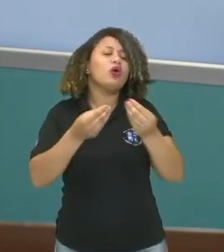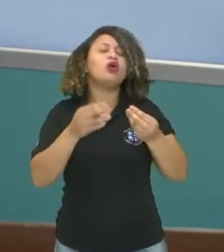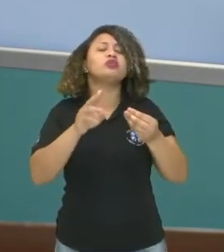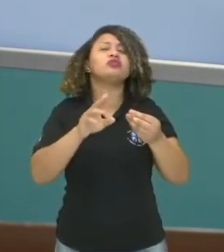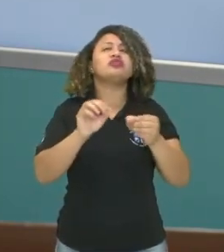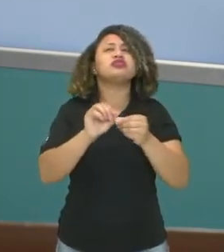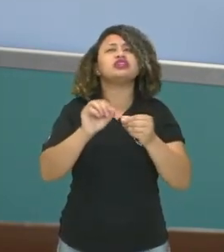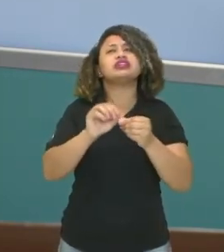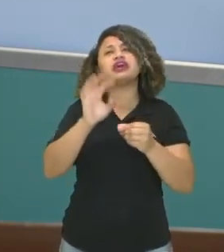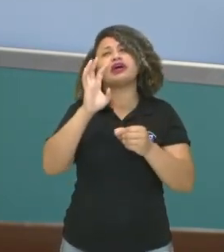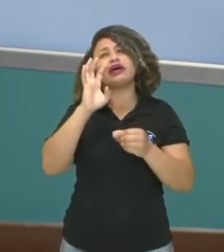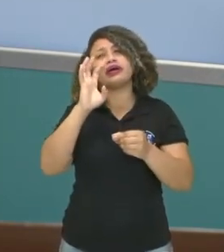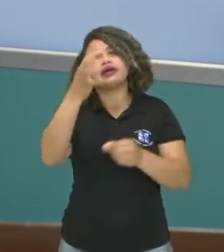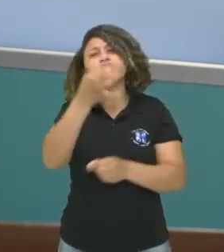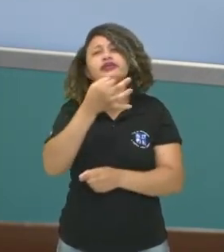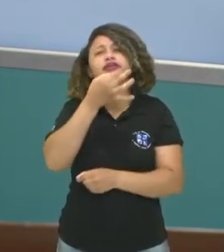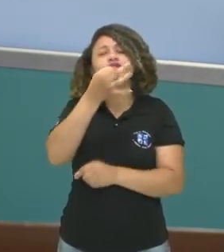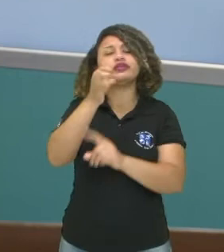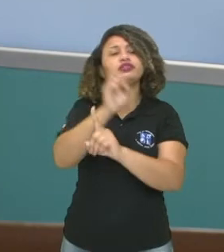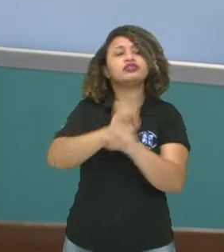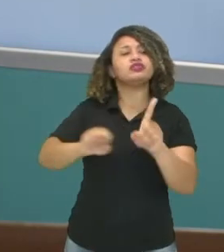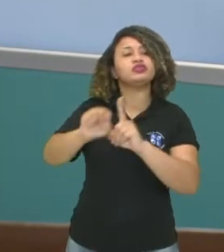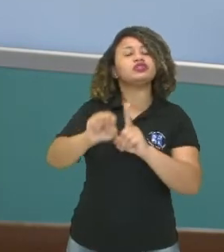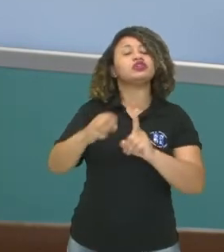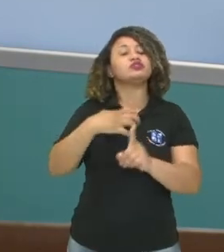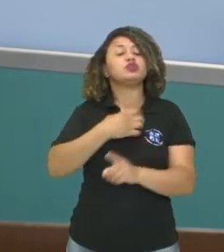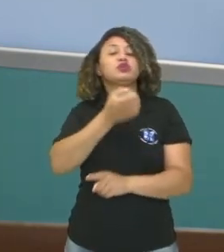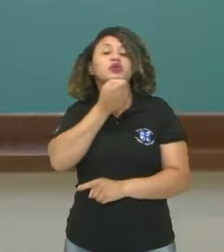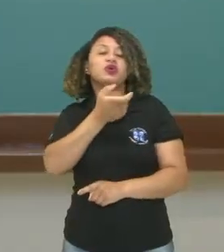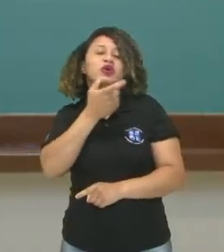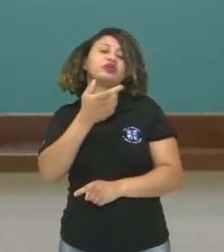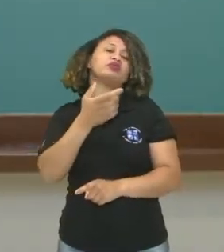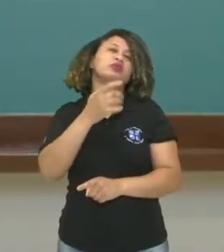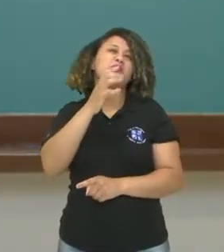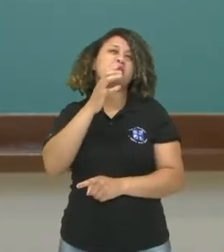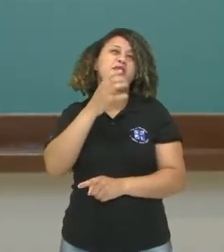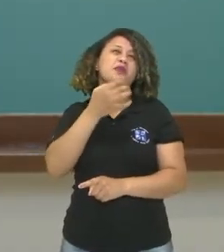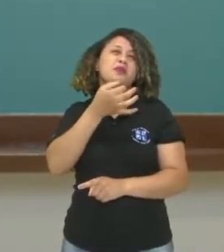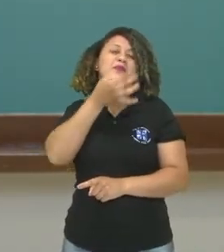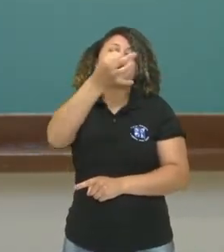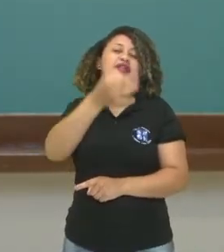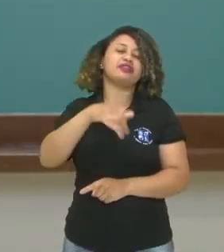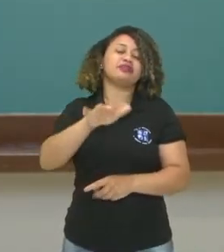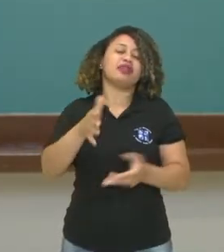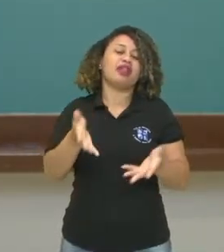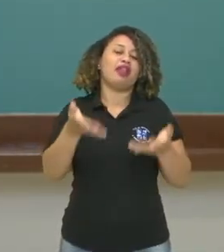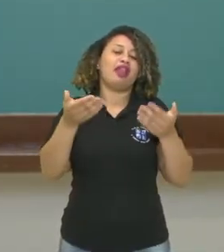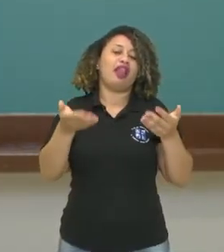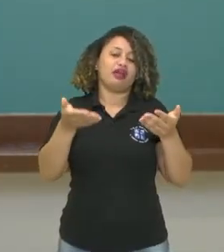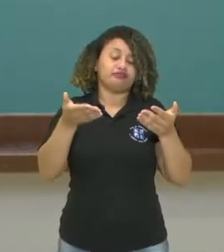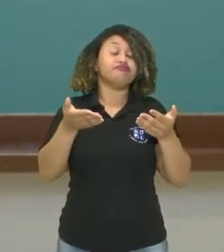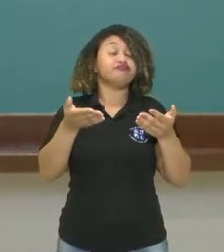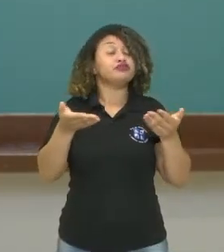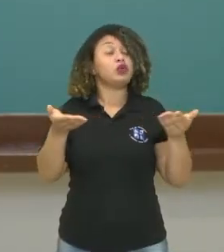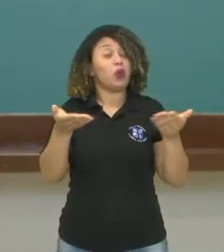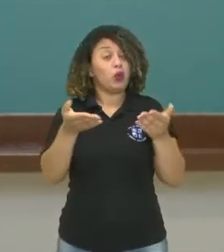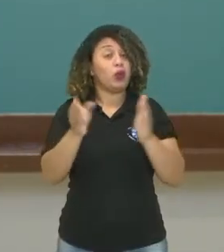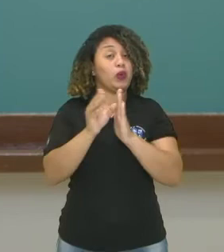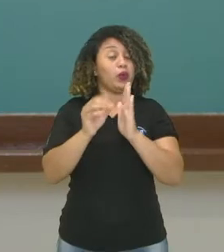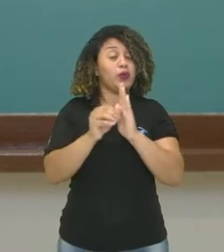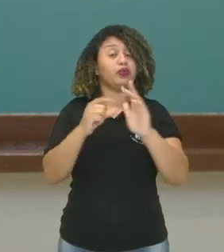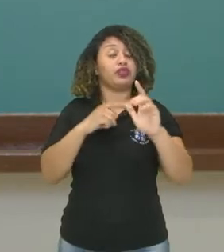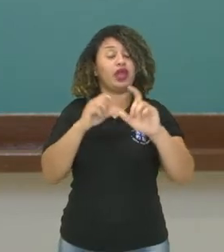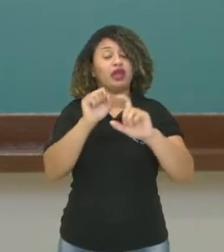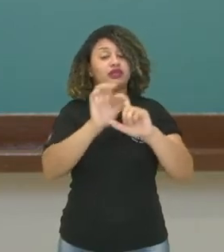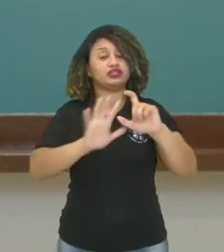pouco mais leve, através de algo humorístico. Nós temos a charge, que é o nosso conteúdo de hoje, temos o